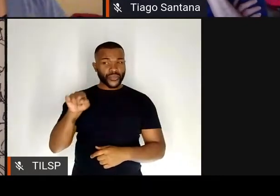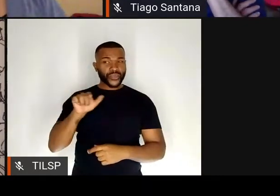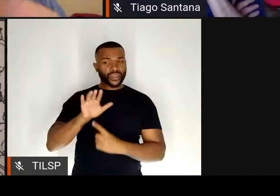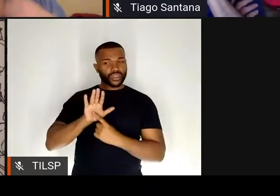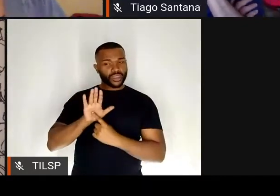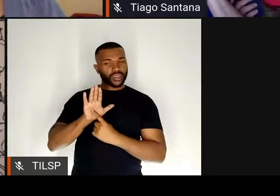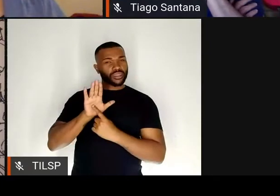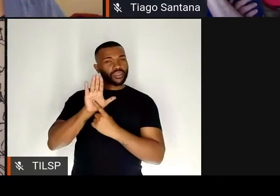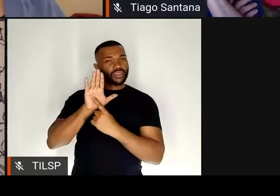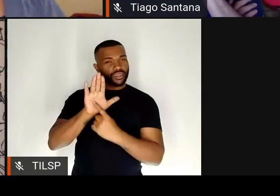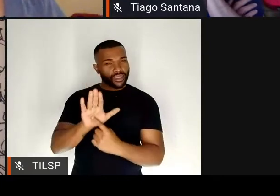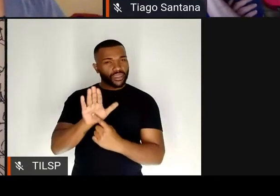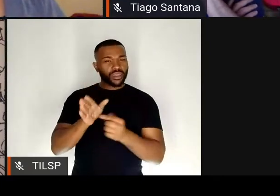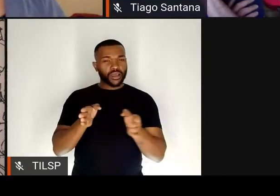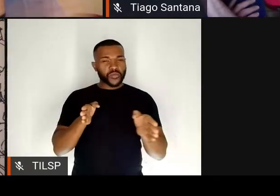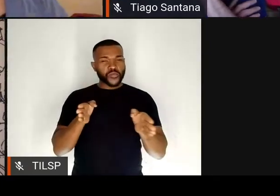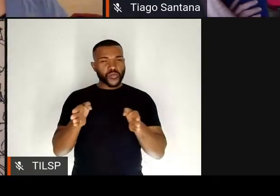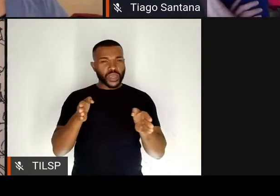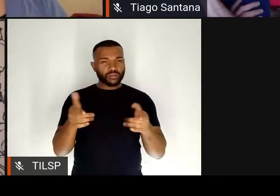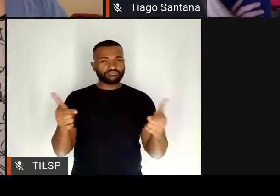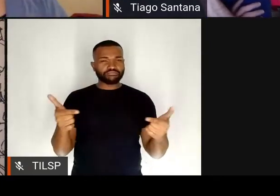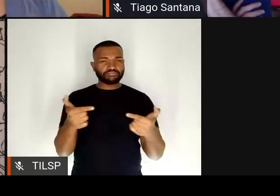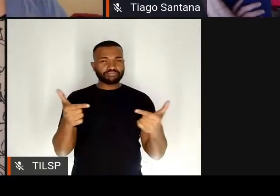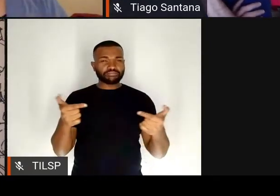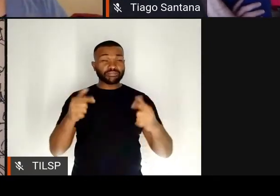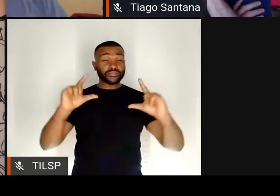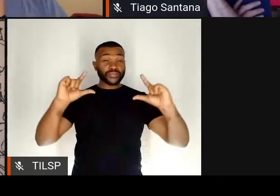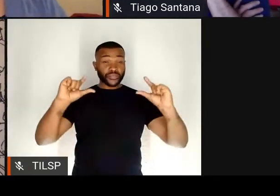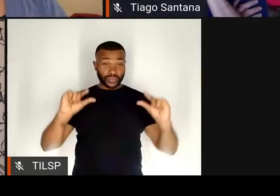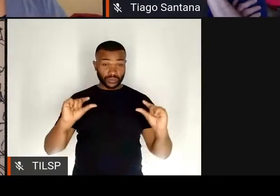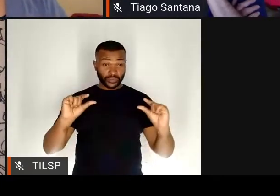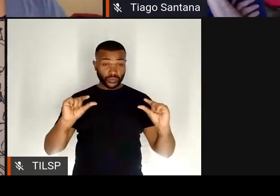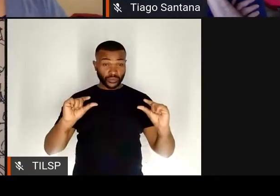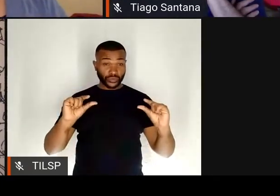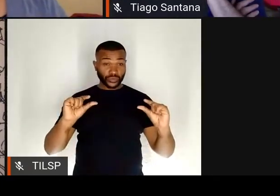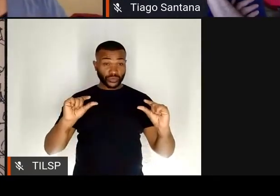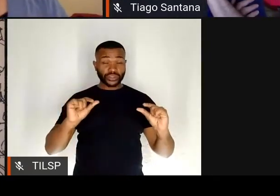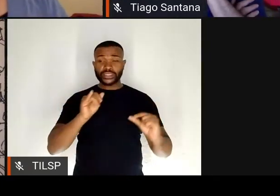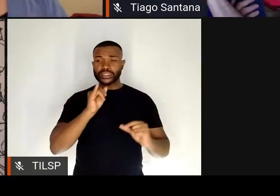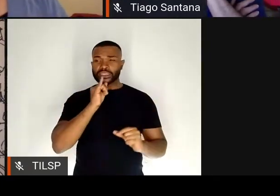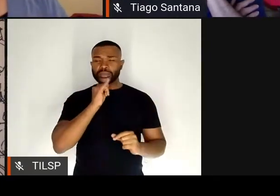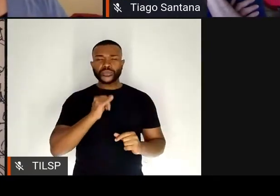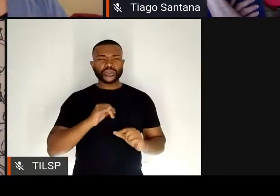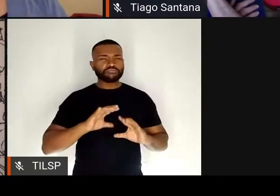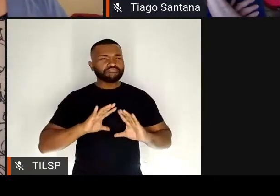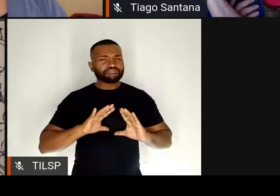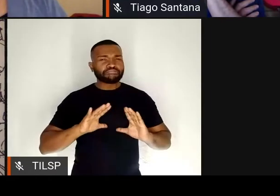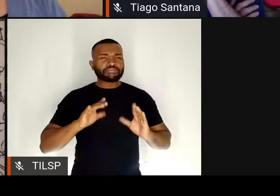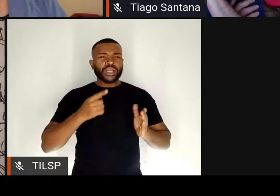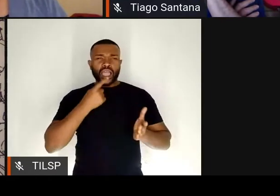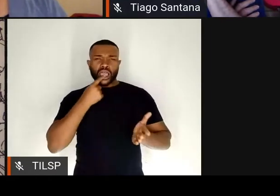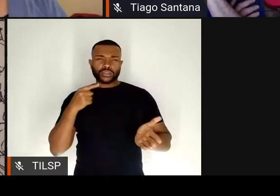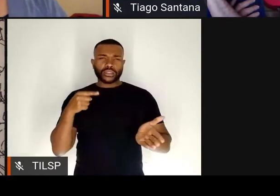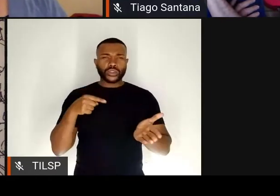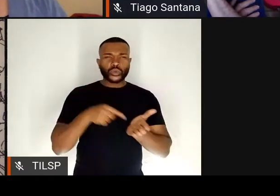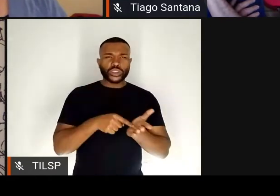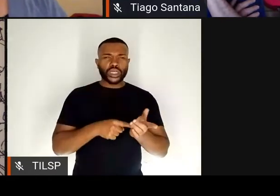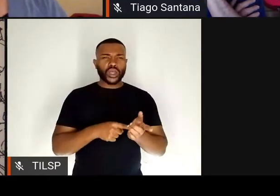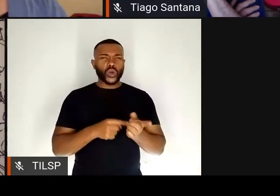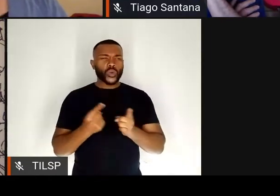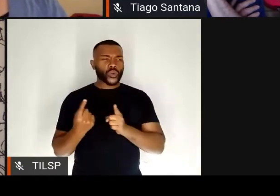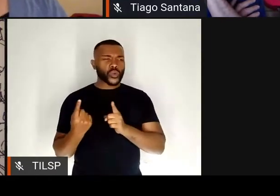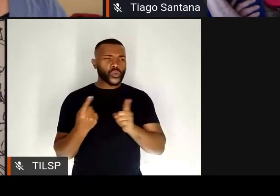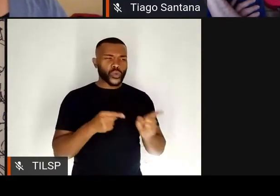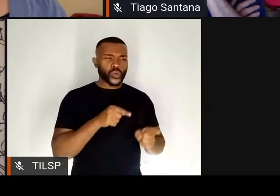período menos combativo, onde esse ímpeto de denúncia contra as ameaças da humanidade já deu